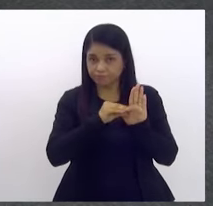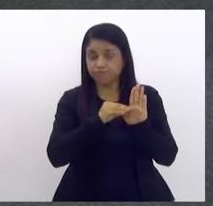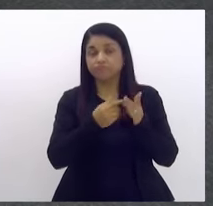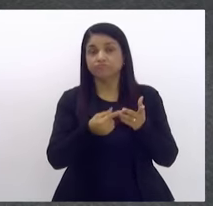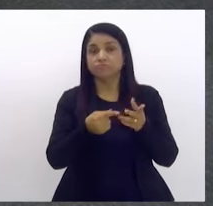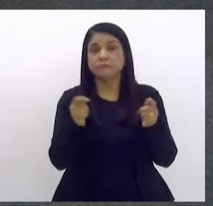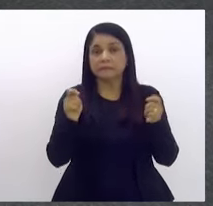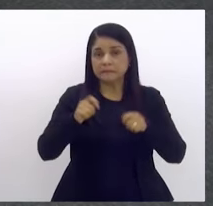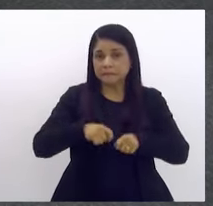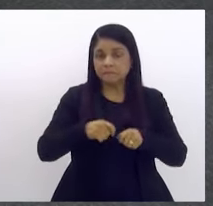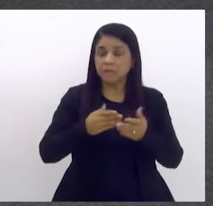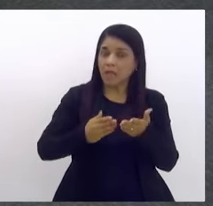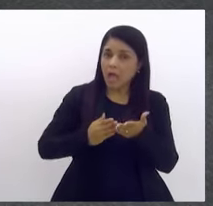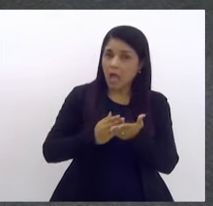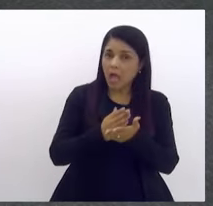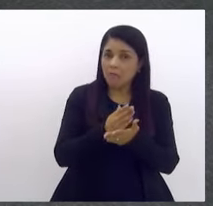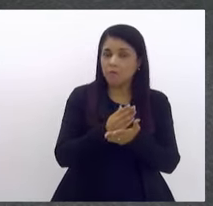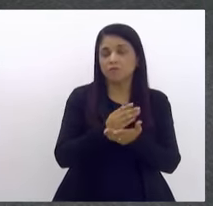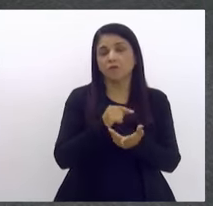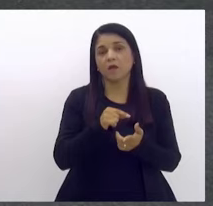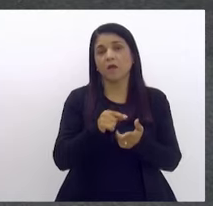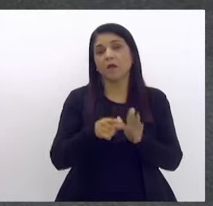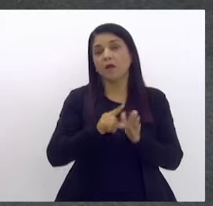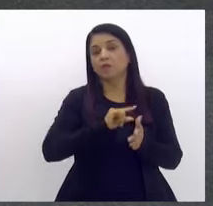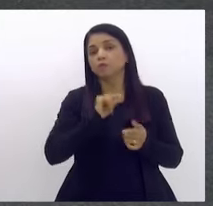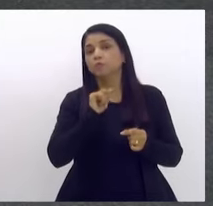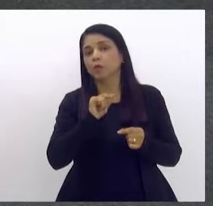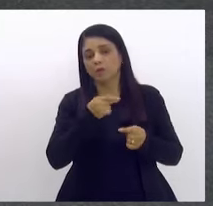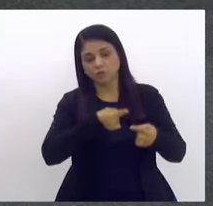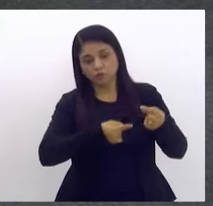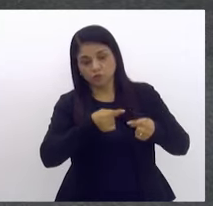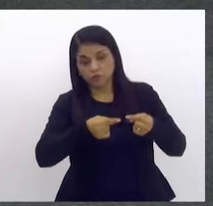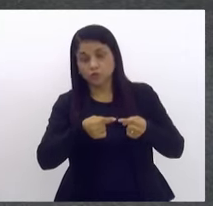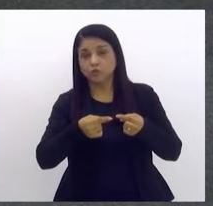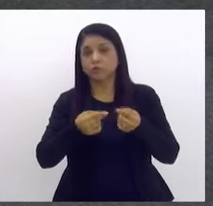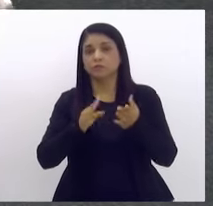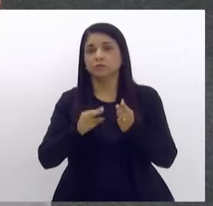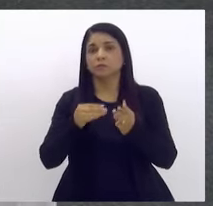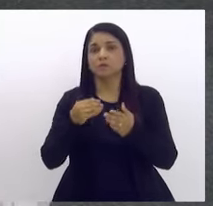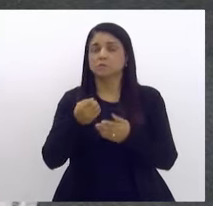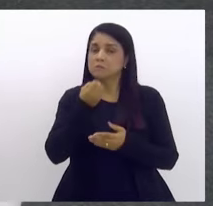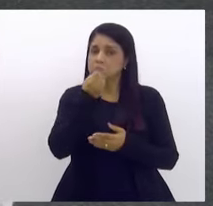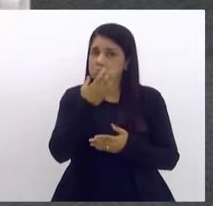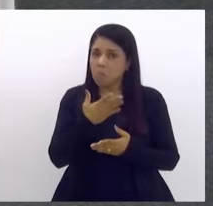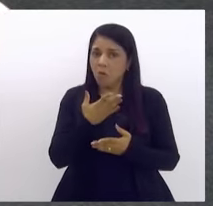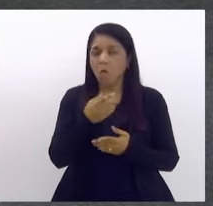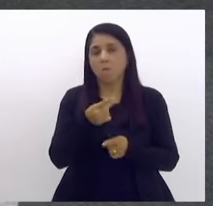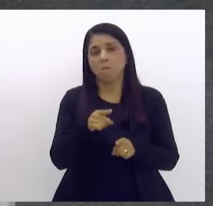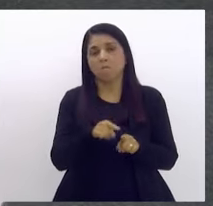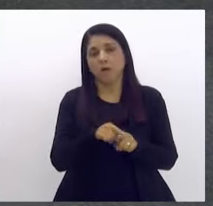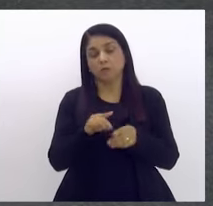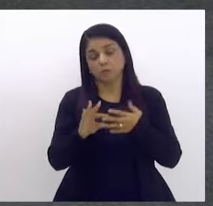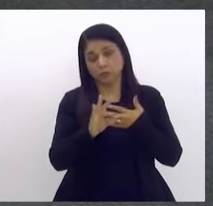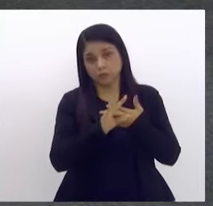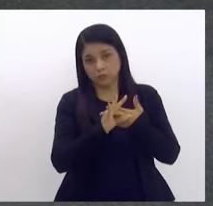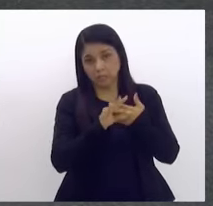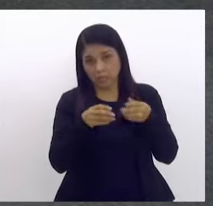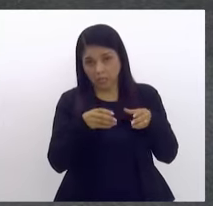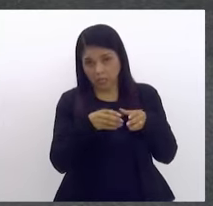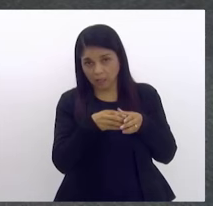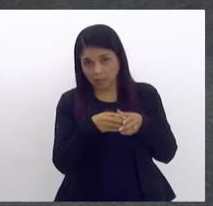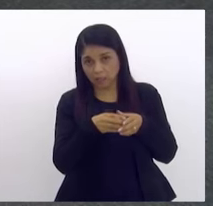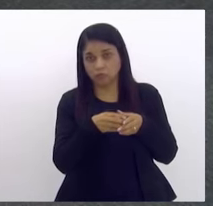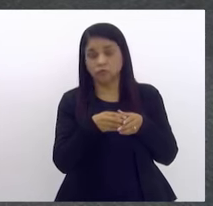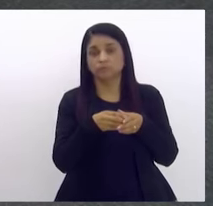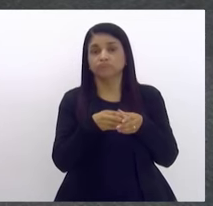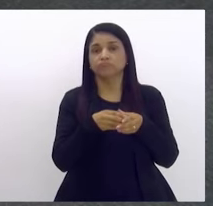então, aprovar e conseguir construir algo que seja bom para os técnicos, e é legítimo que